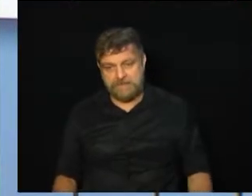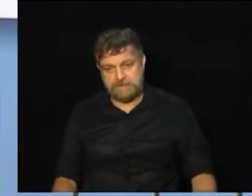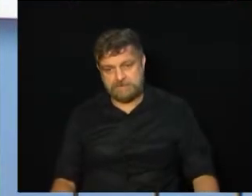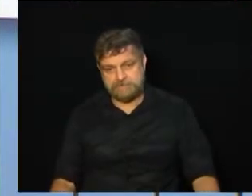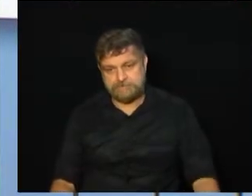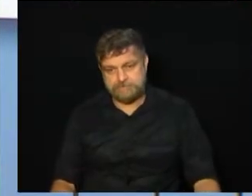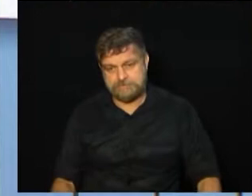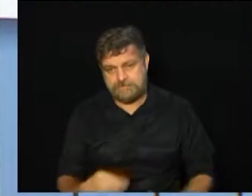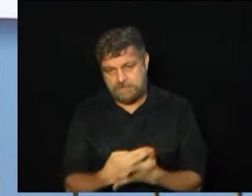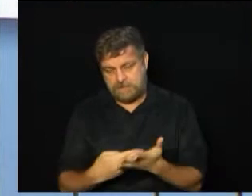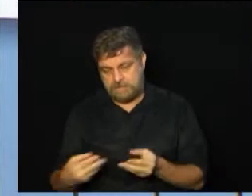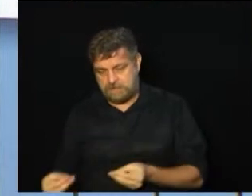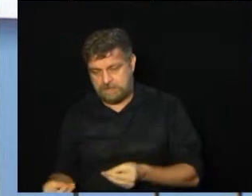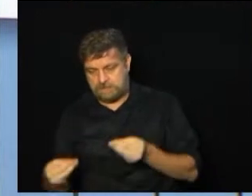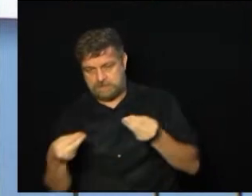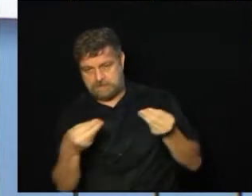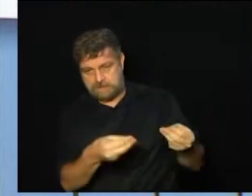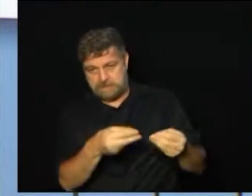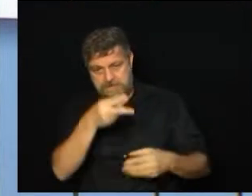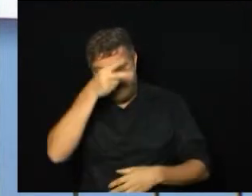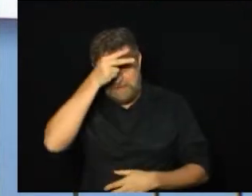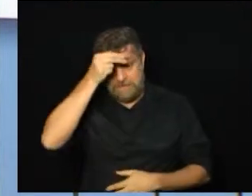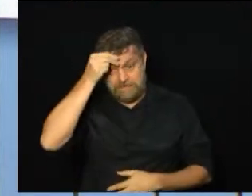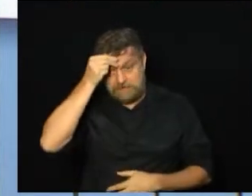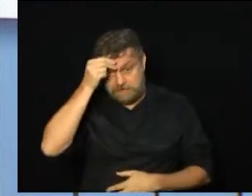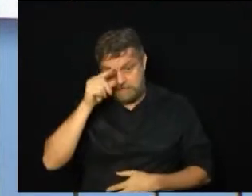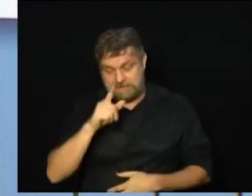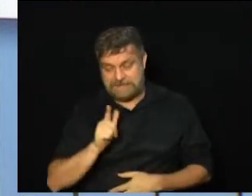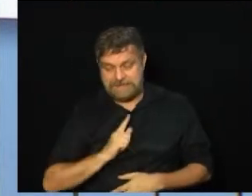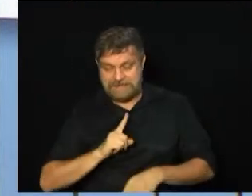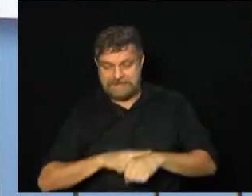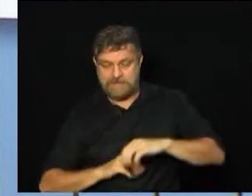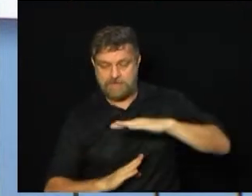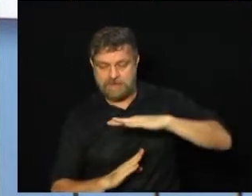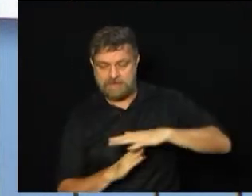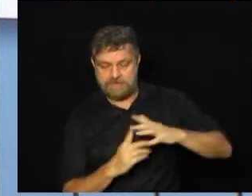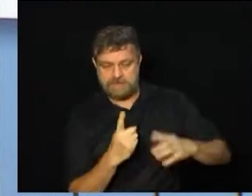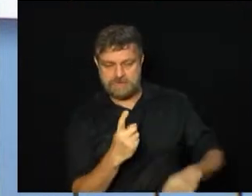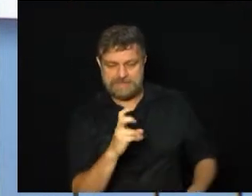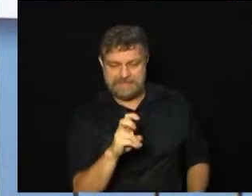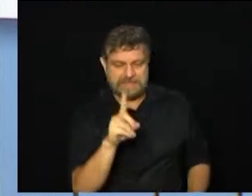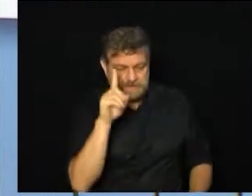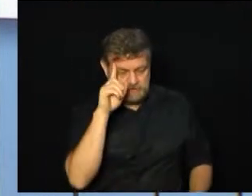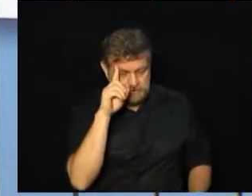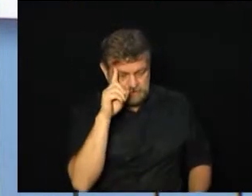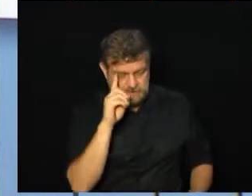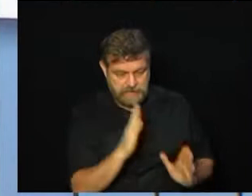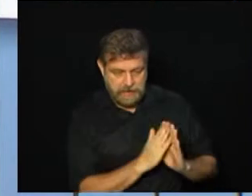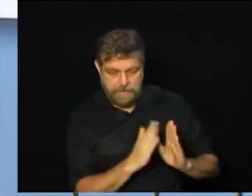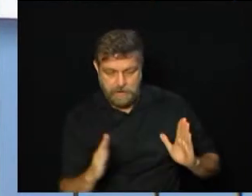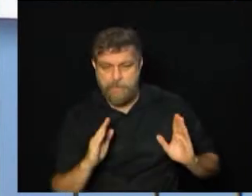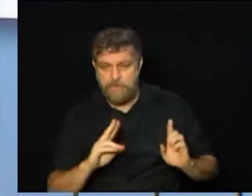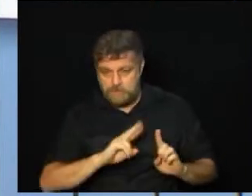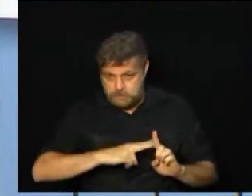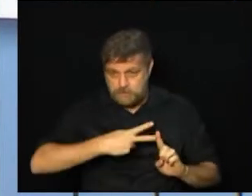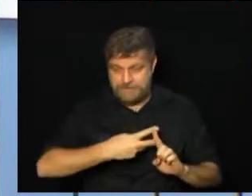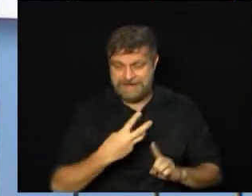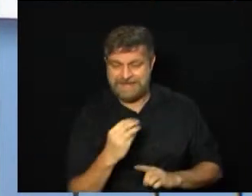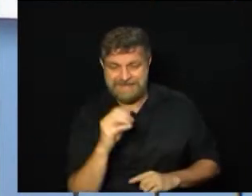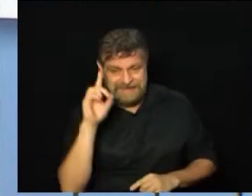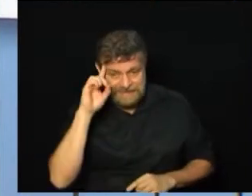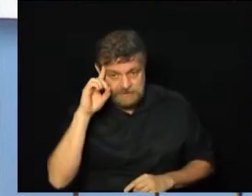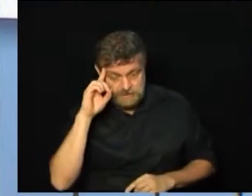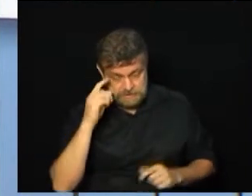Os requerimentos são encaminhados à Prefeitura, que tem até 15 dias, período prorrogável também por mais 15 dias,